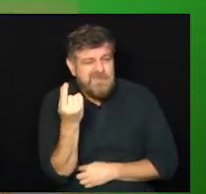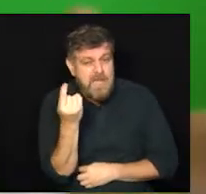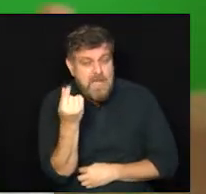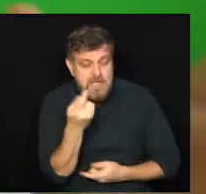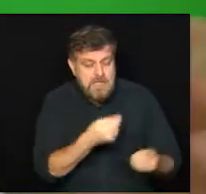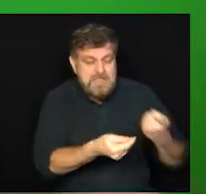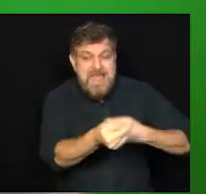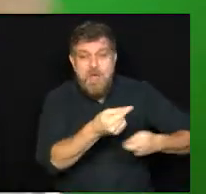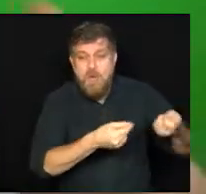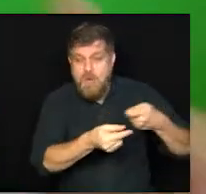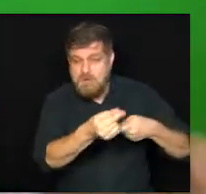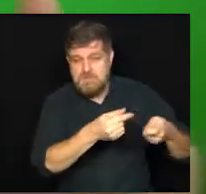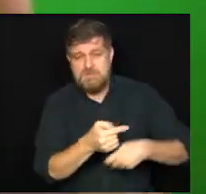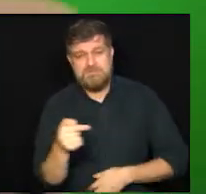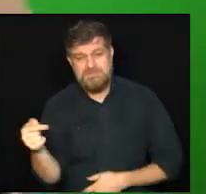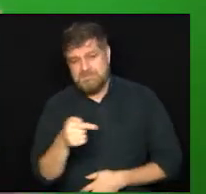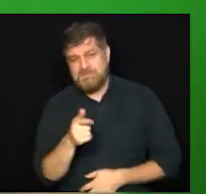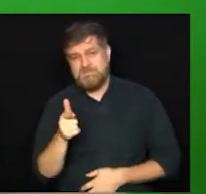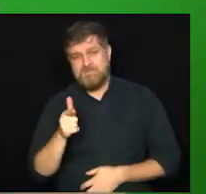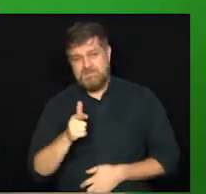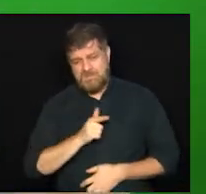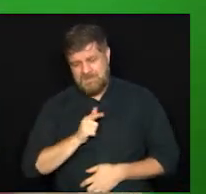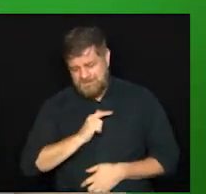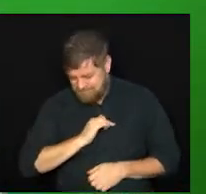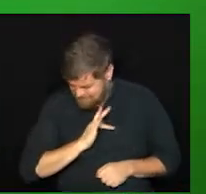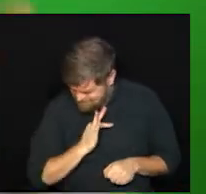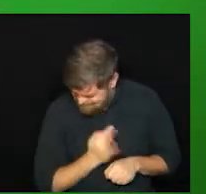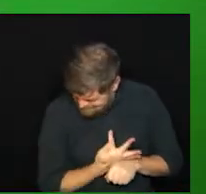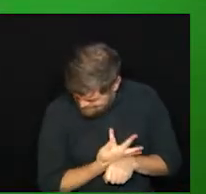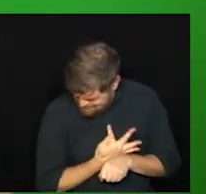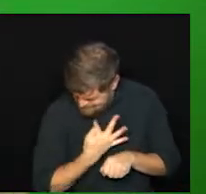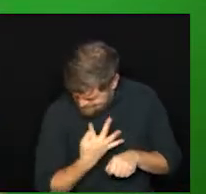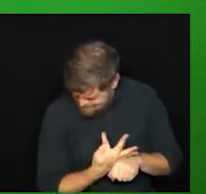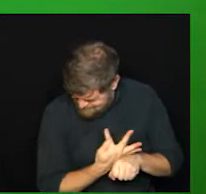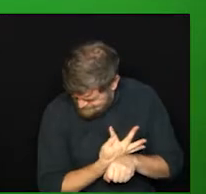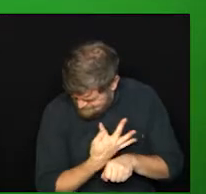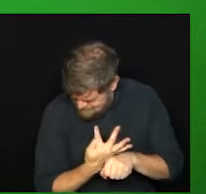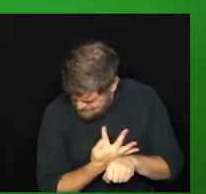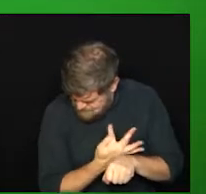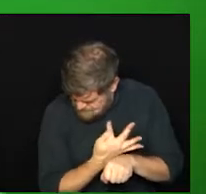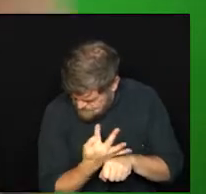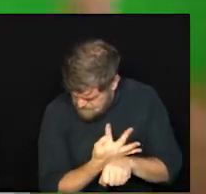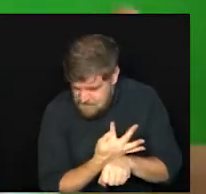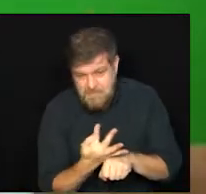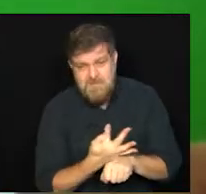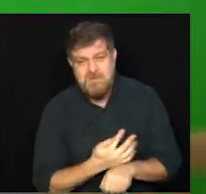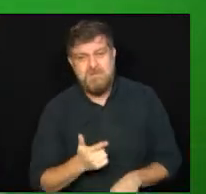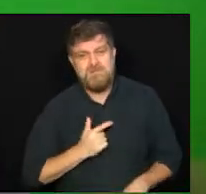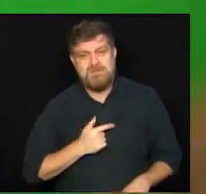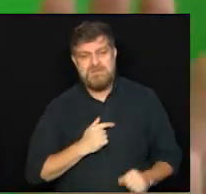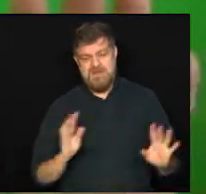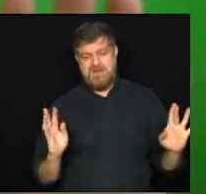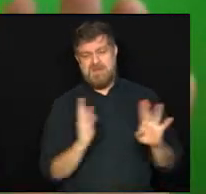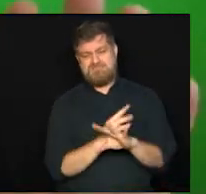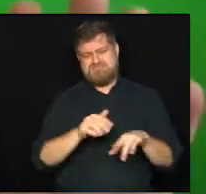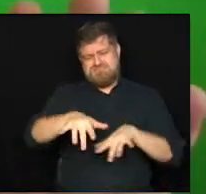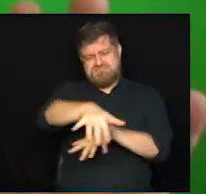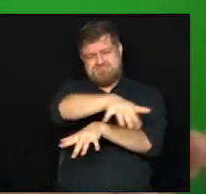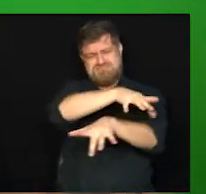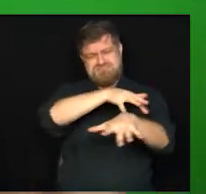É importante dizer que há uma resistência desse consumidor em relação à aglomeração,